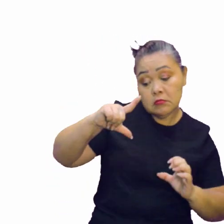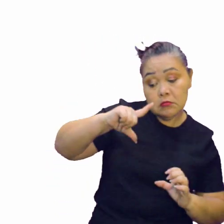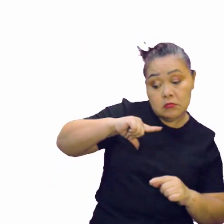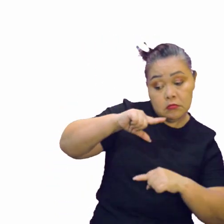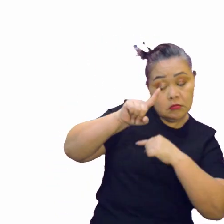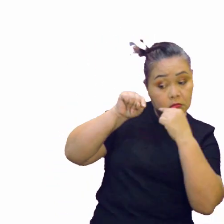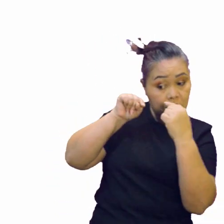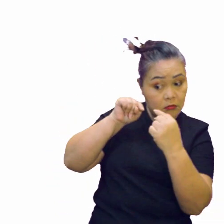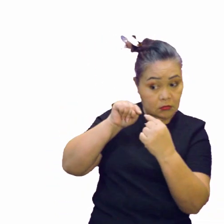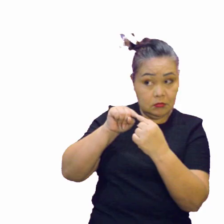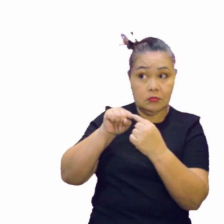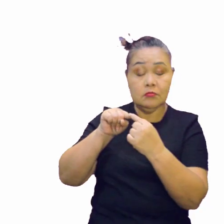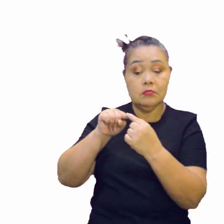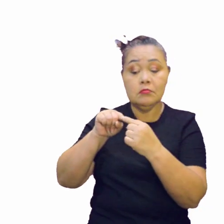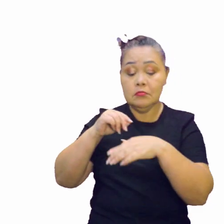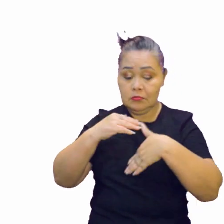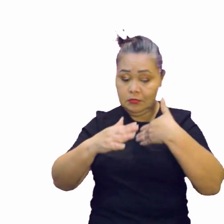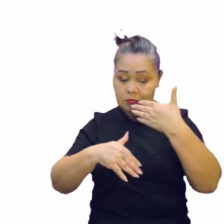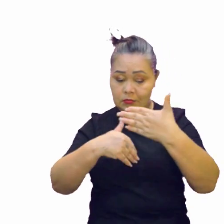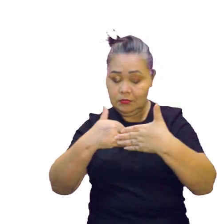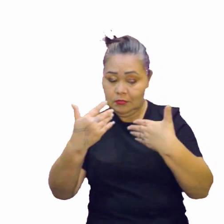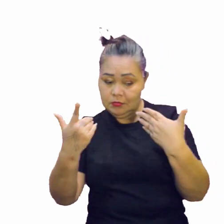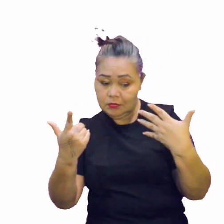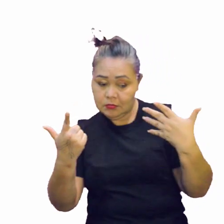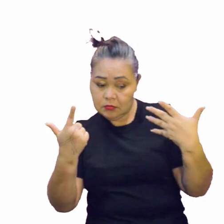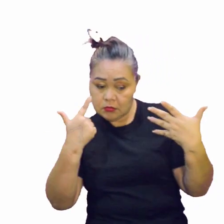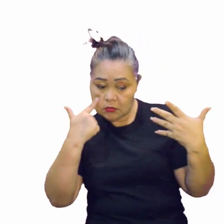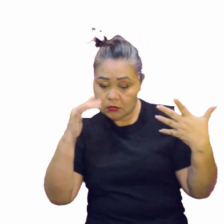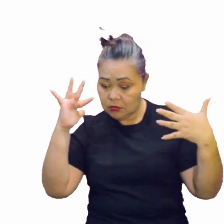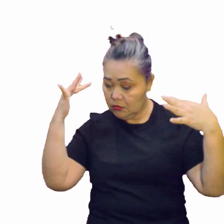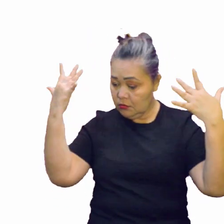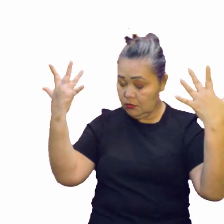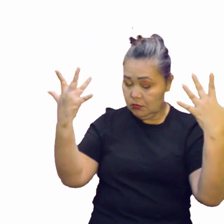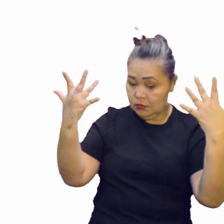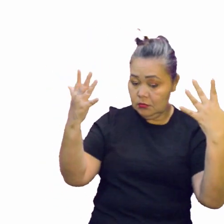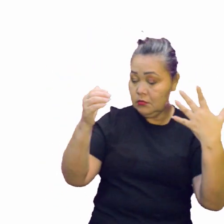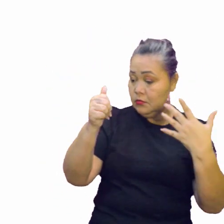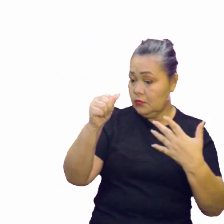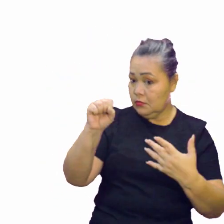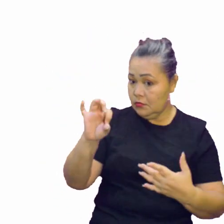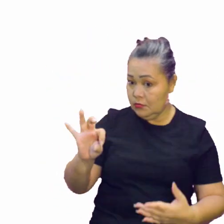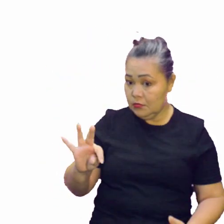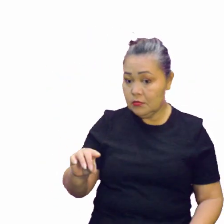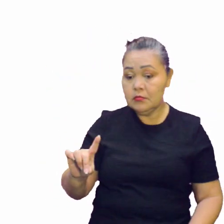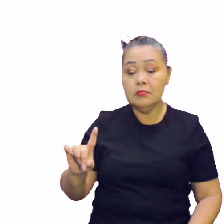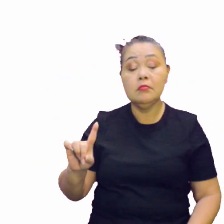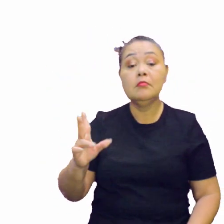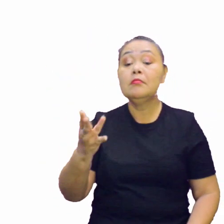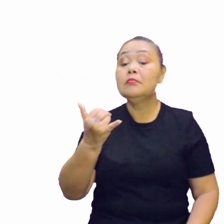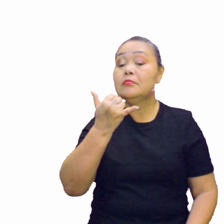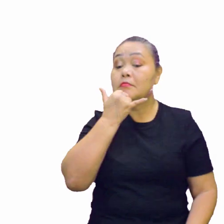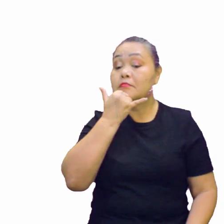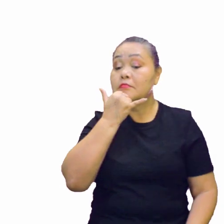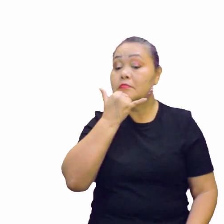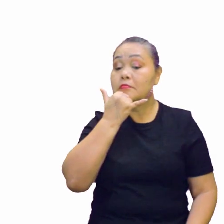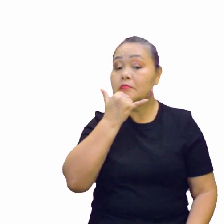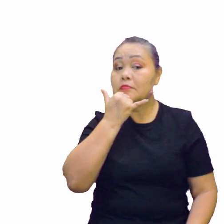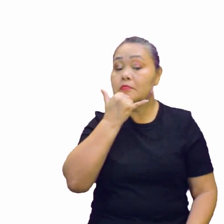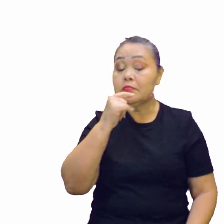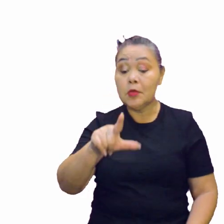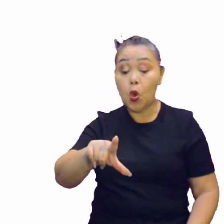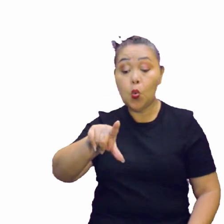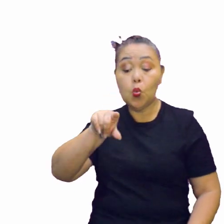do processo de integração dos SAFs. Não, integração não, de escolha do modelo